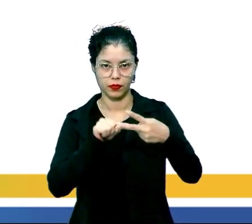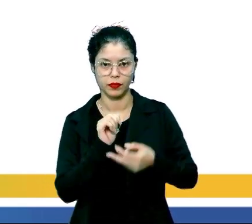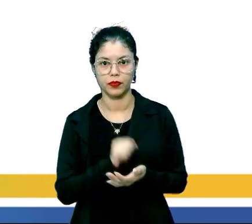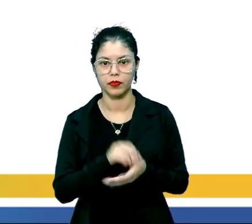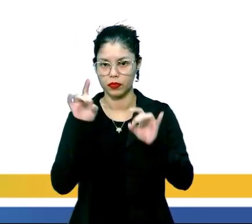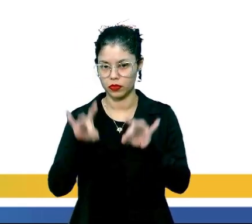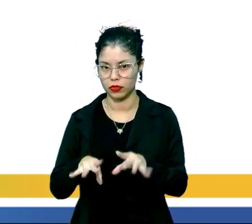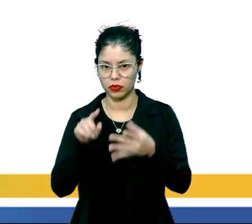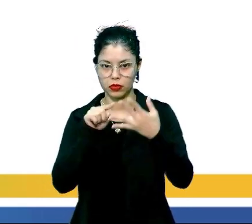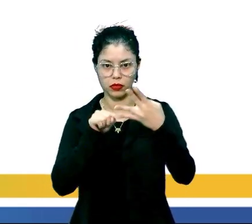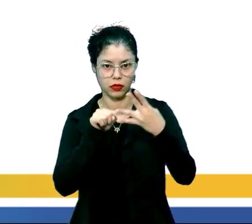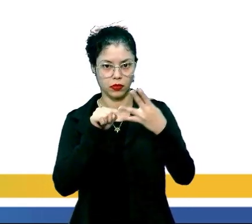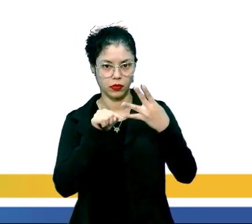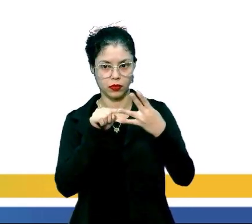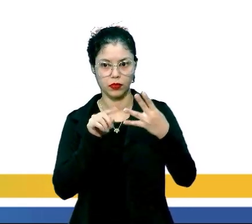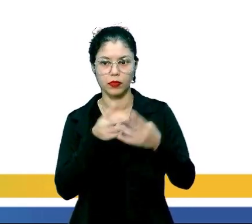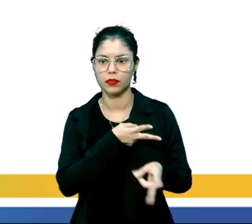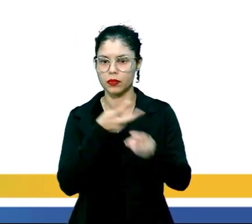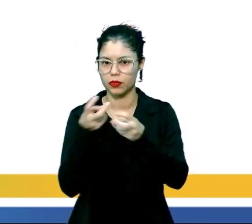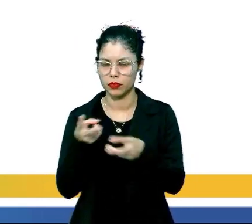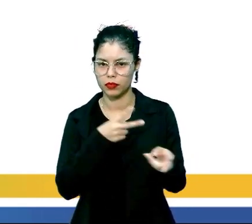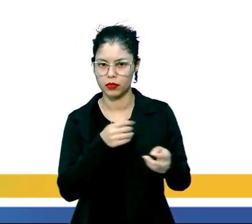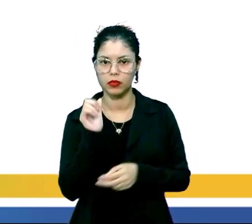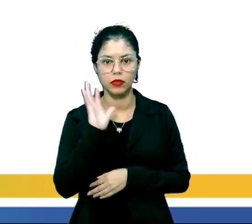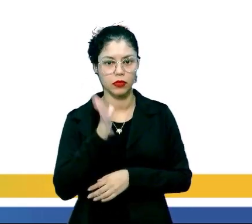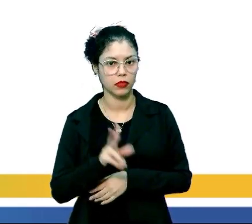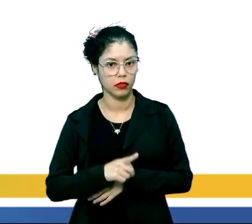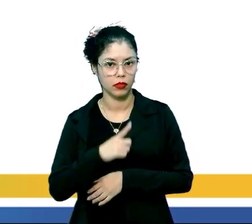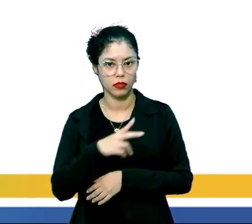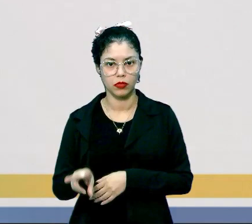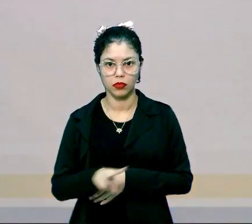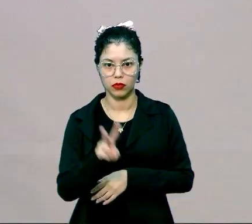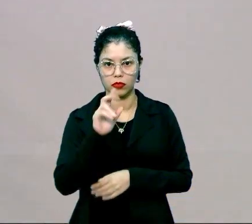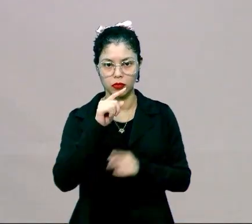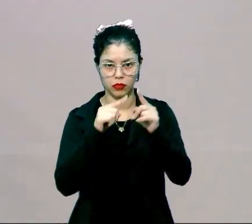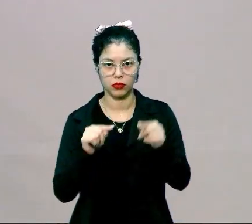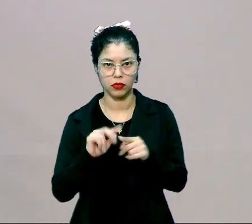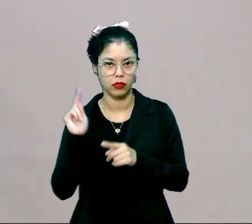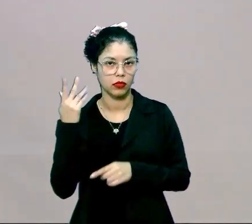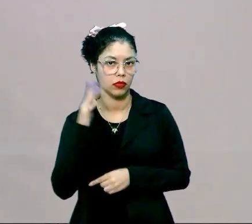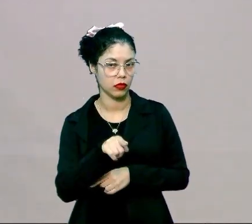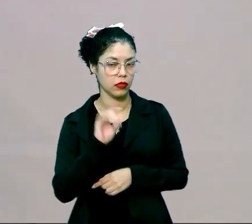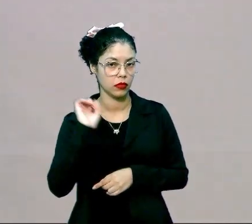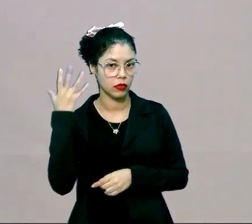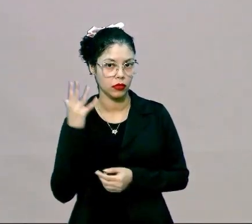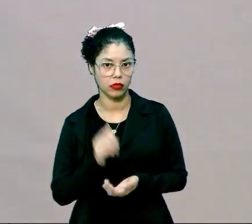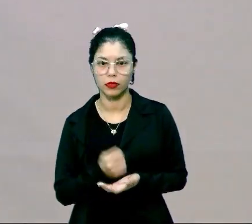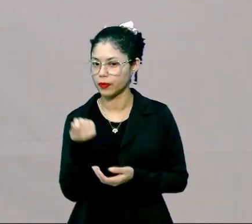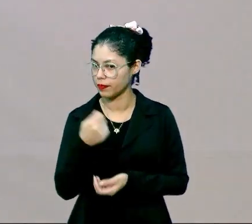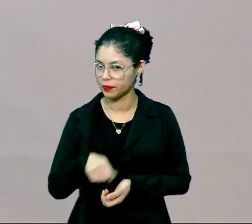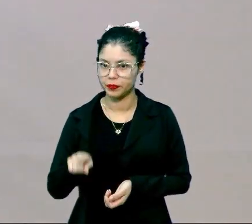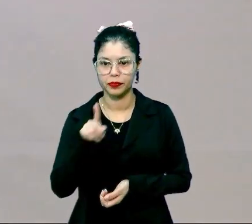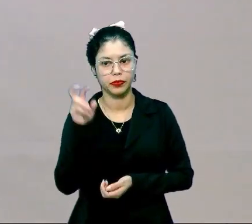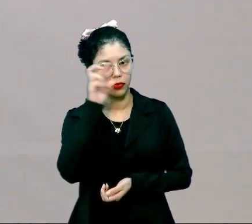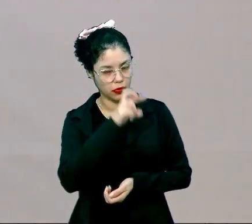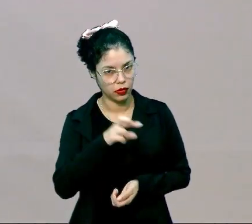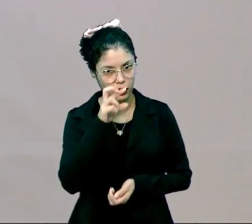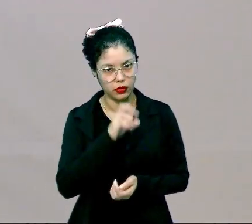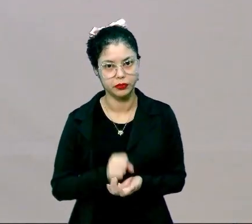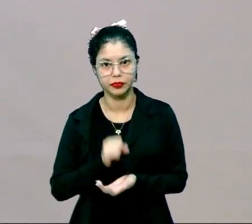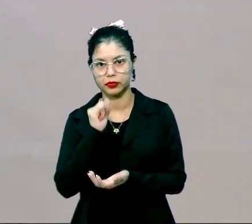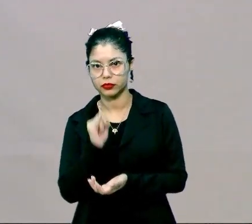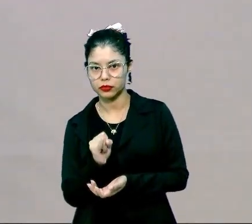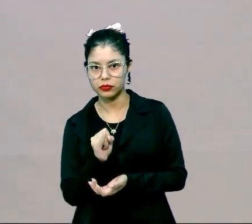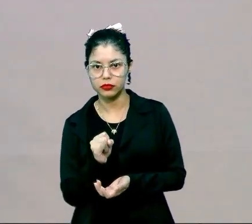reações. Nas duas últimas reações, você já tem o valor do ΔH. Nesse caso, pessoal, você não precisa analisar